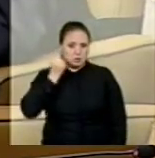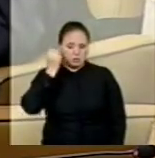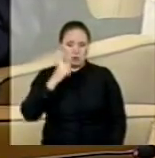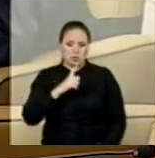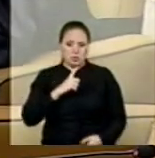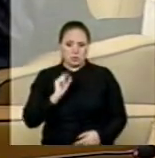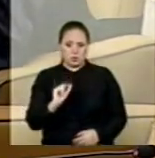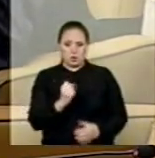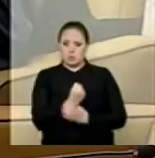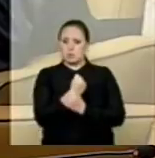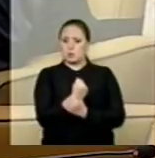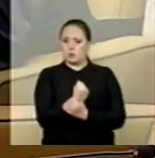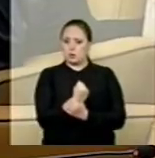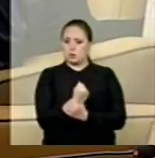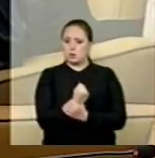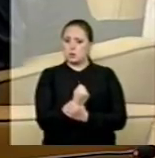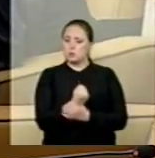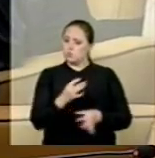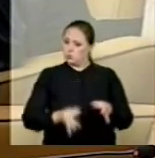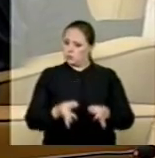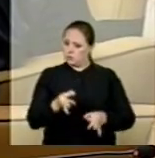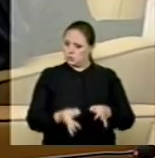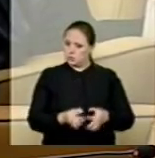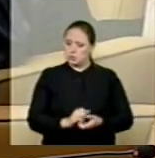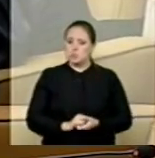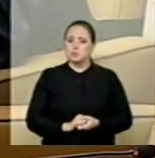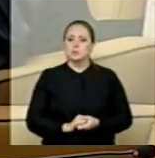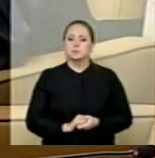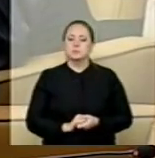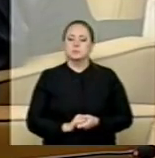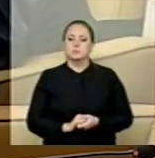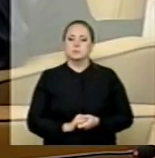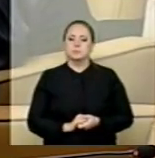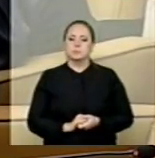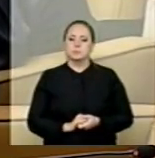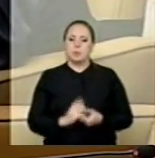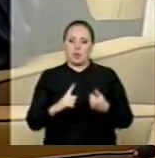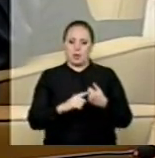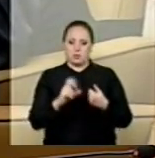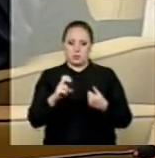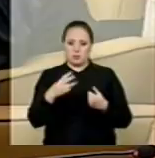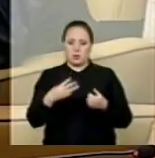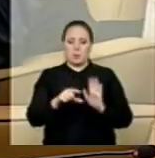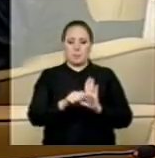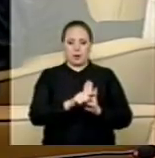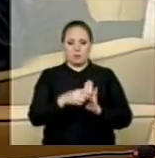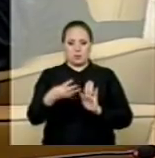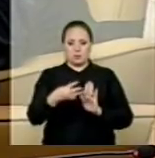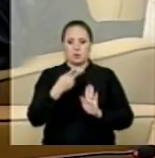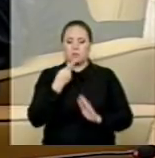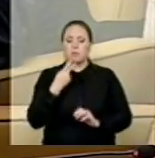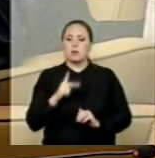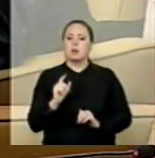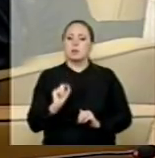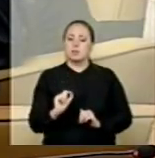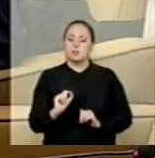jurídica. A mais, consoante o parágrafo 3º do artigo 53 da Constituição Federal,